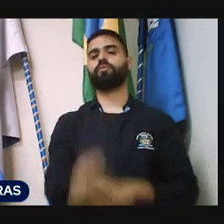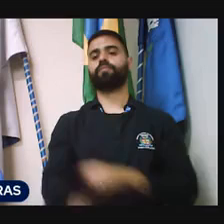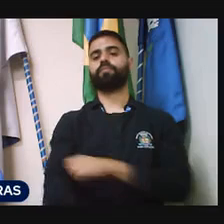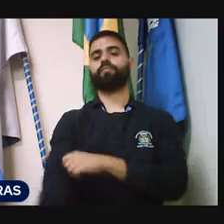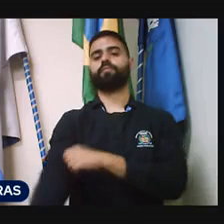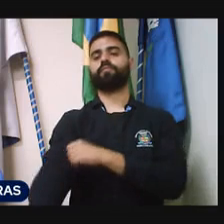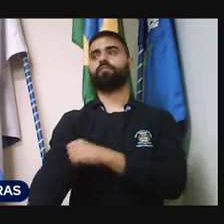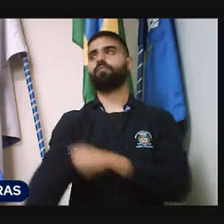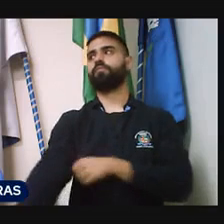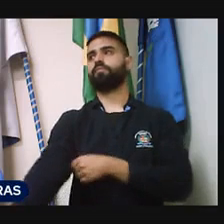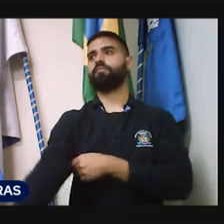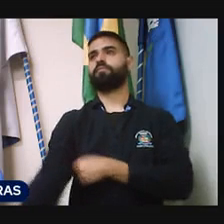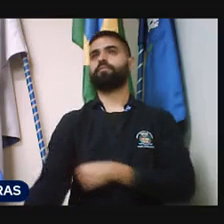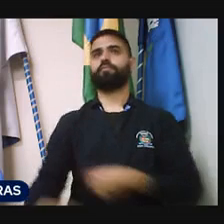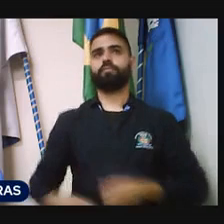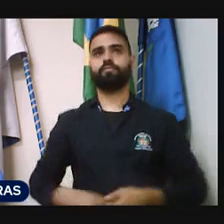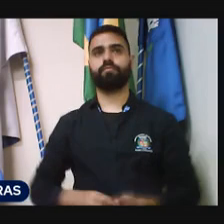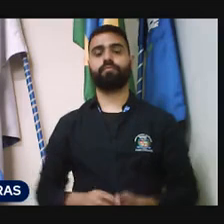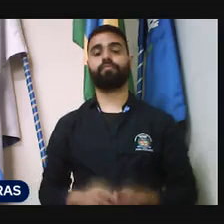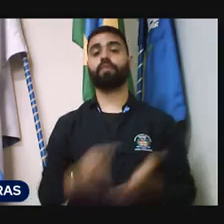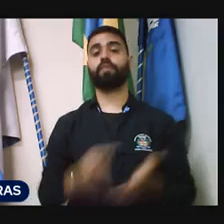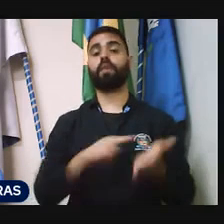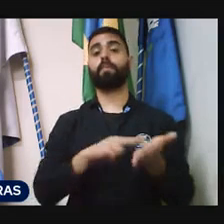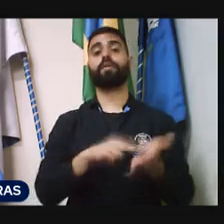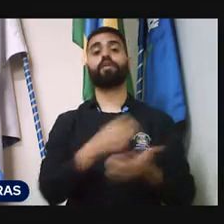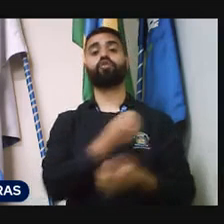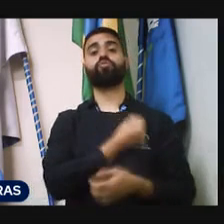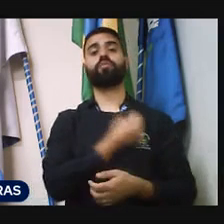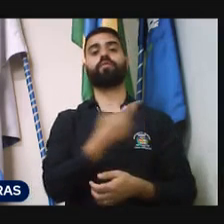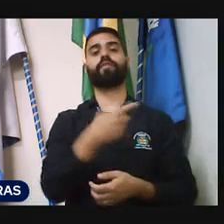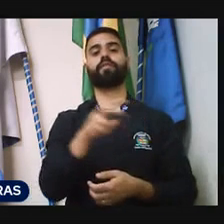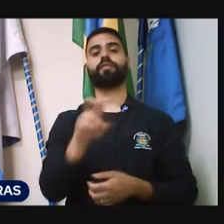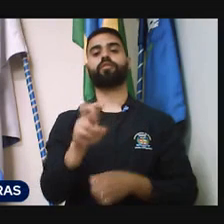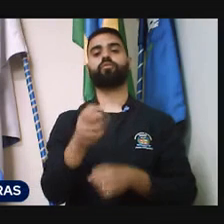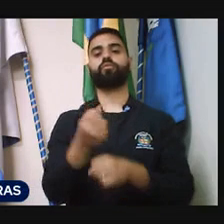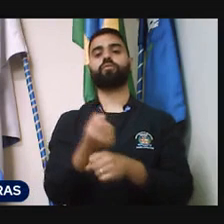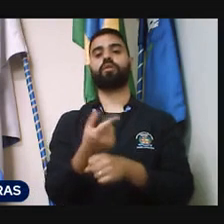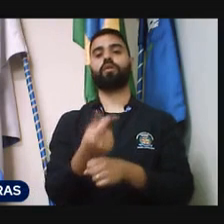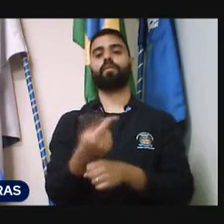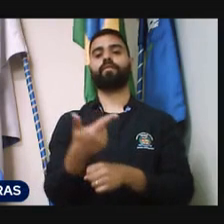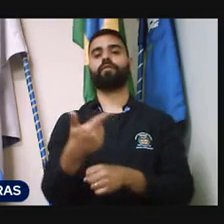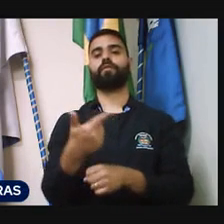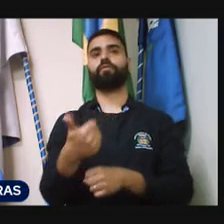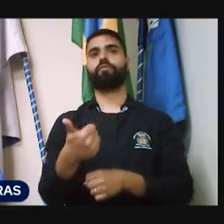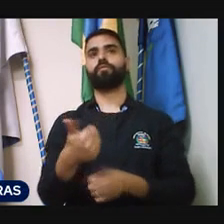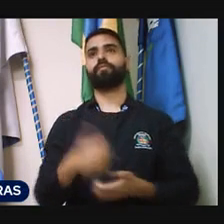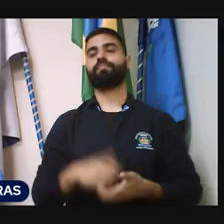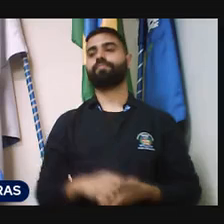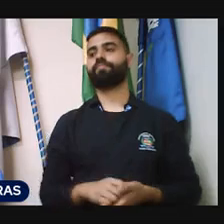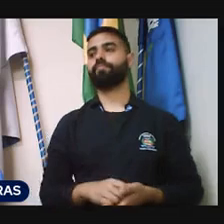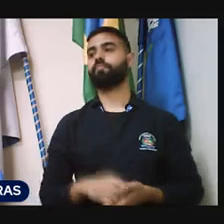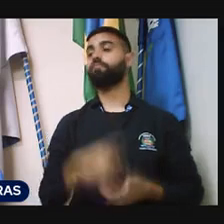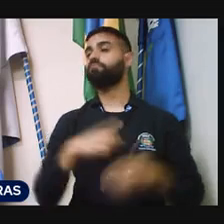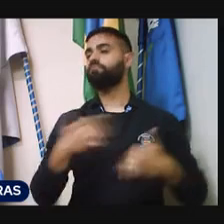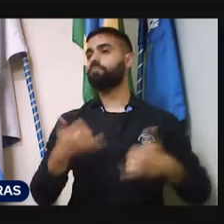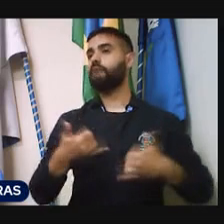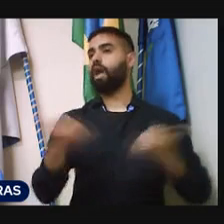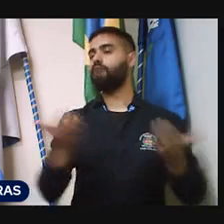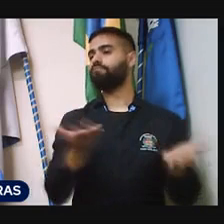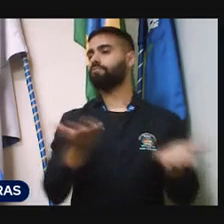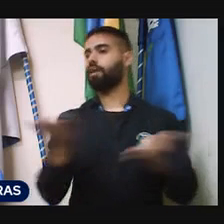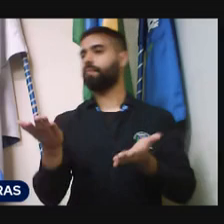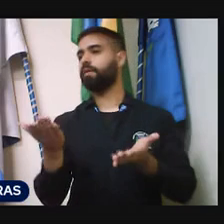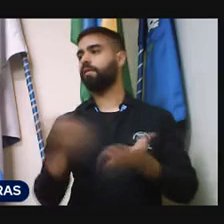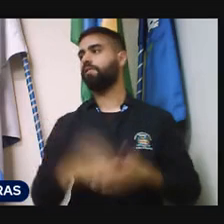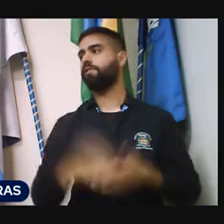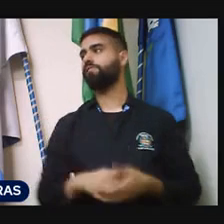ordinária nº 55 21 mensagem 25 de 2021 temos a hora de meter a elevada consideração de